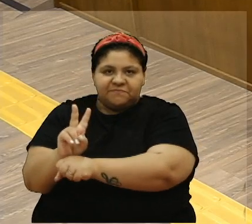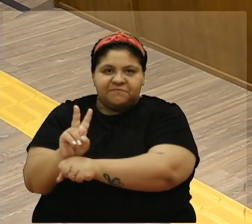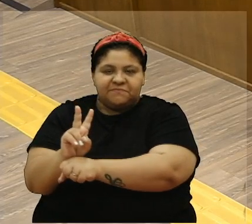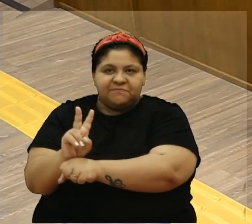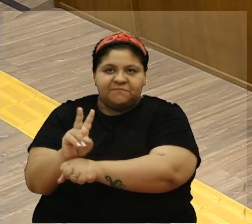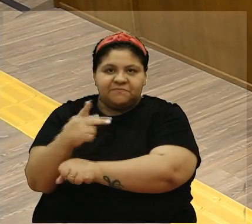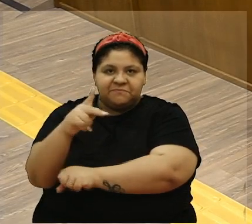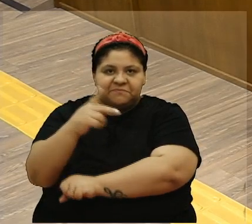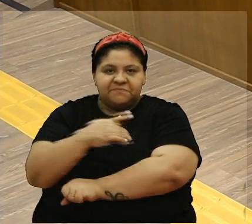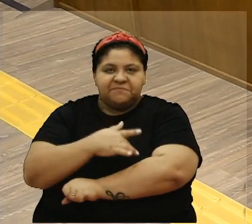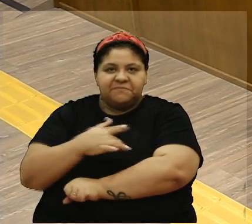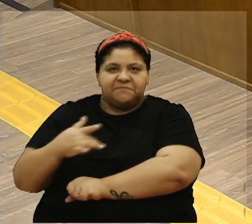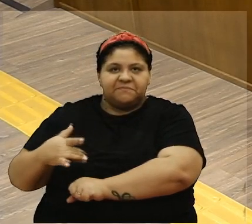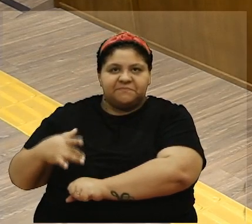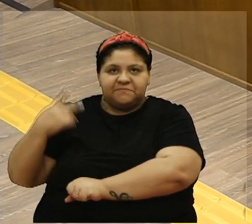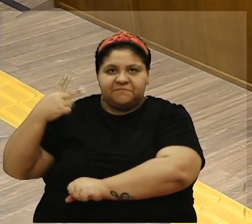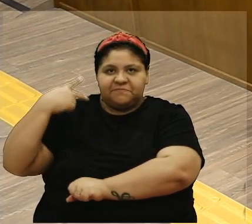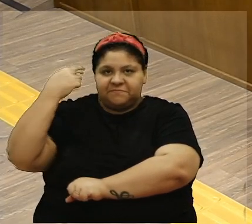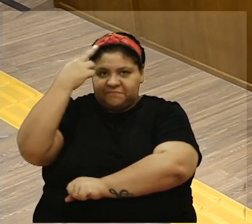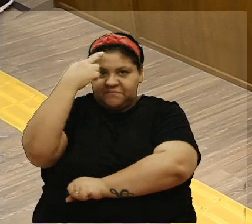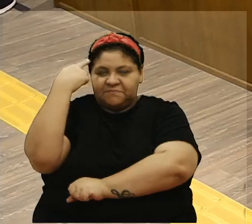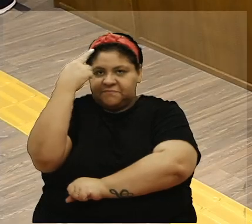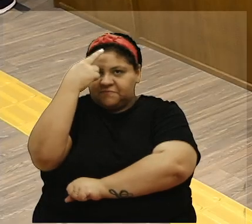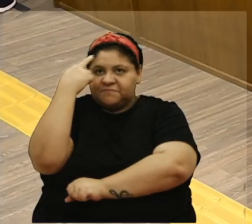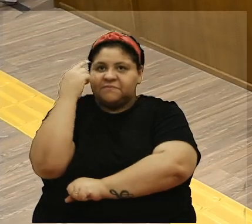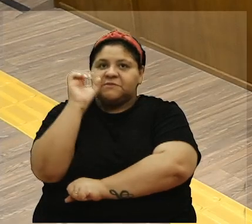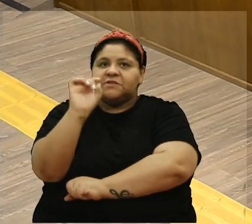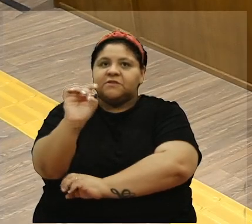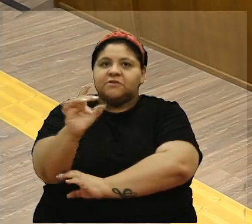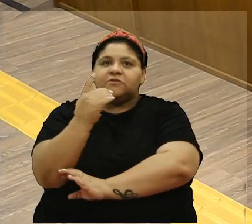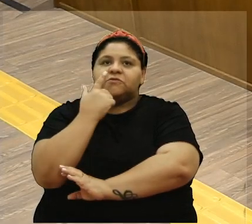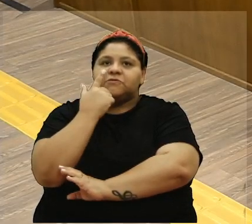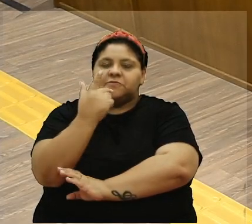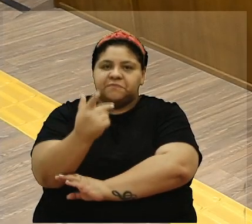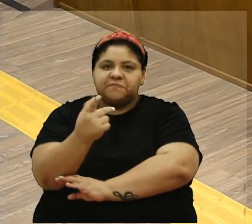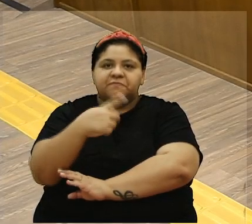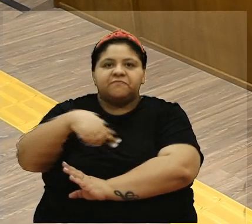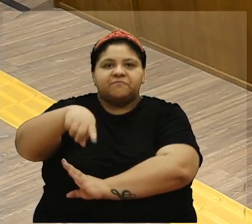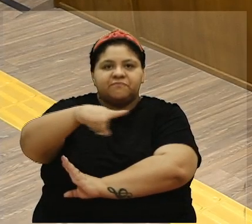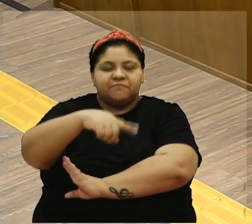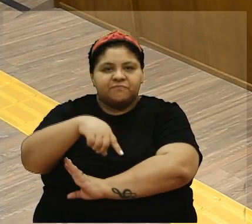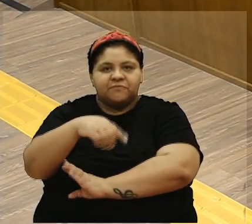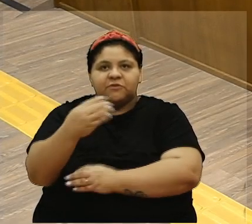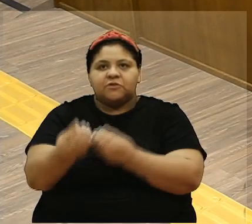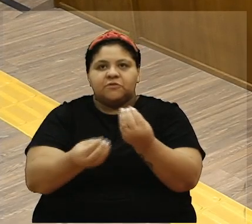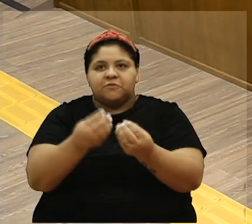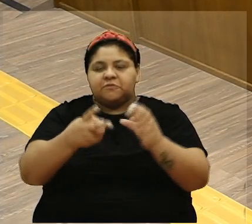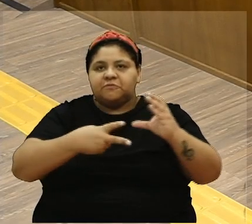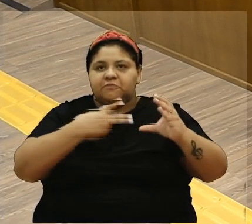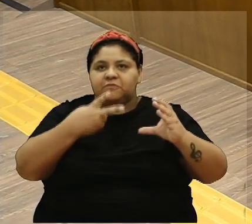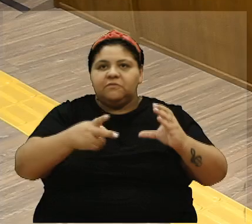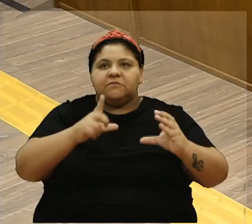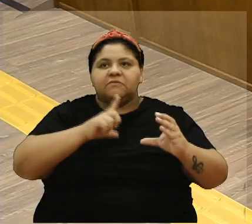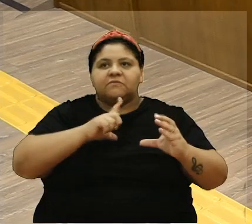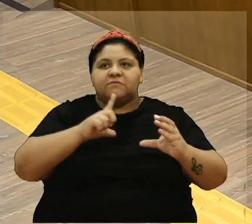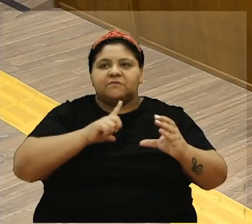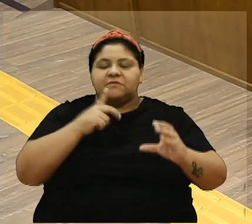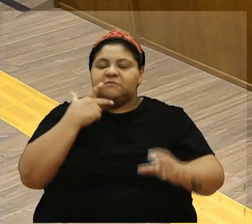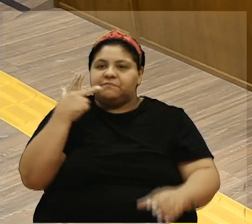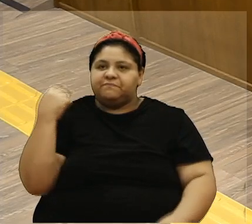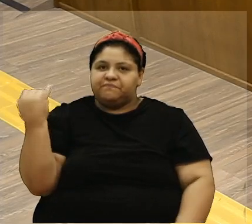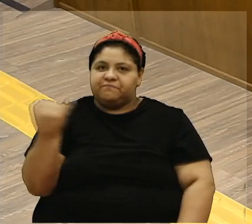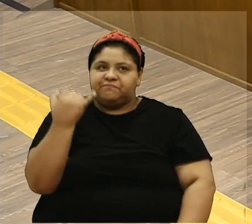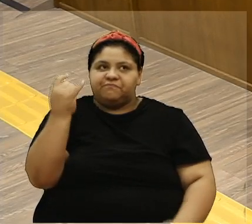Cuide da sua saúde, vereador. Só destacando, nós, enquanto Câmara de Vereadores, temos destacado a importância